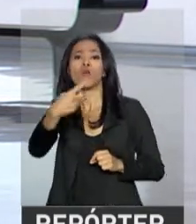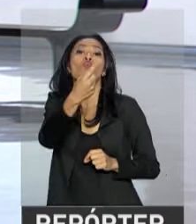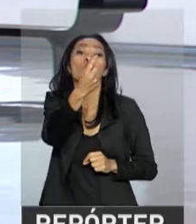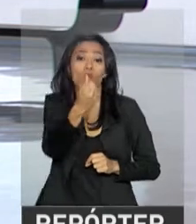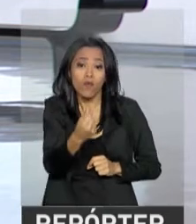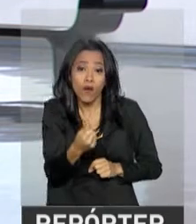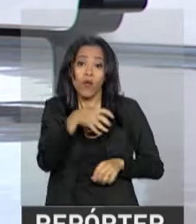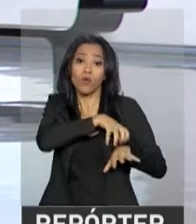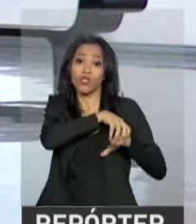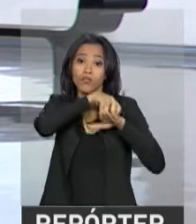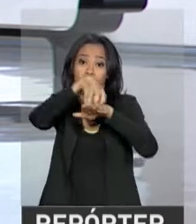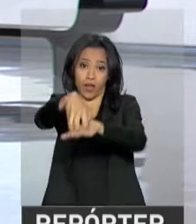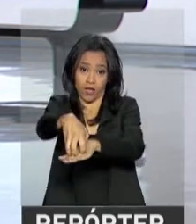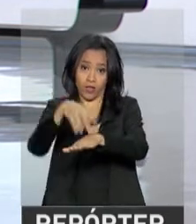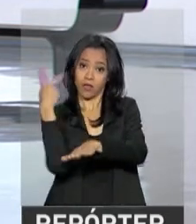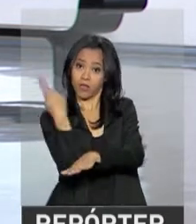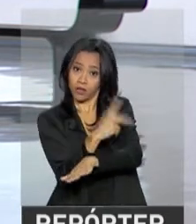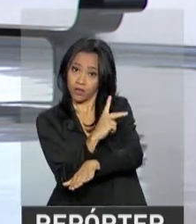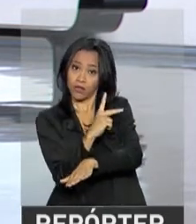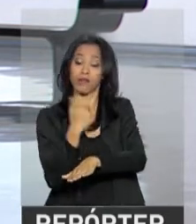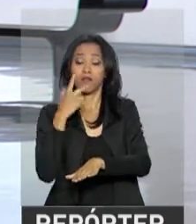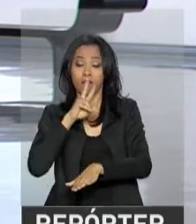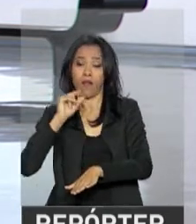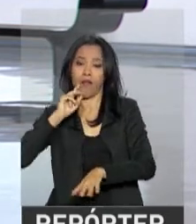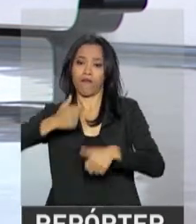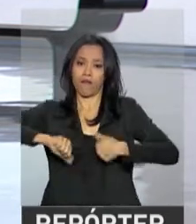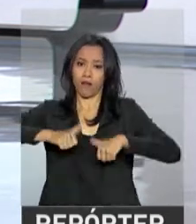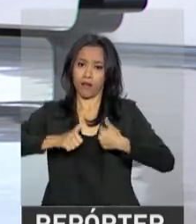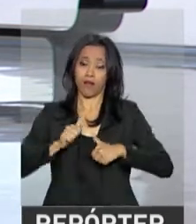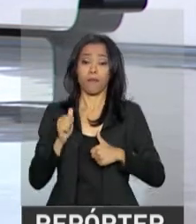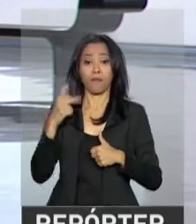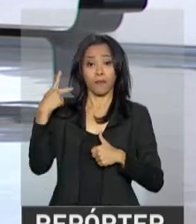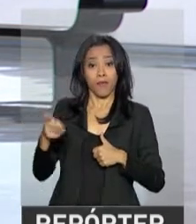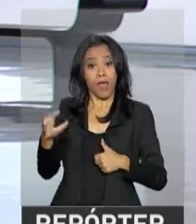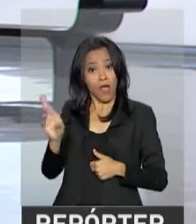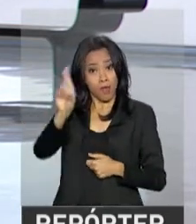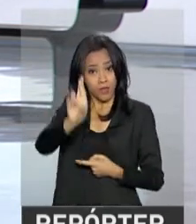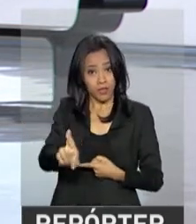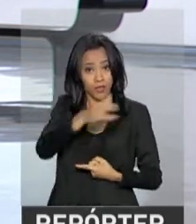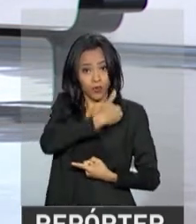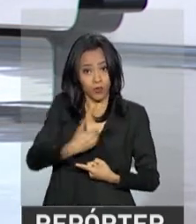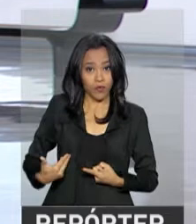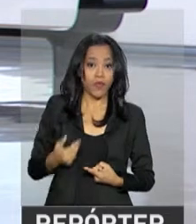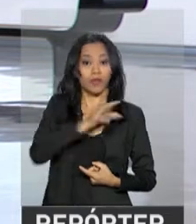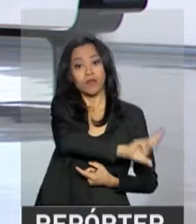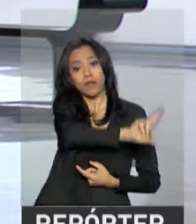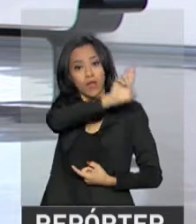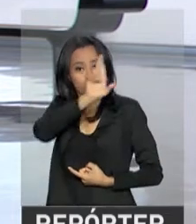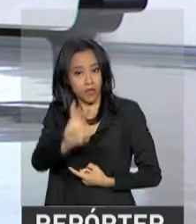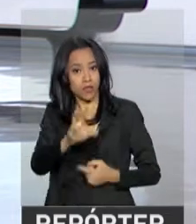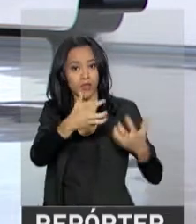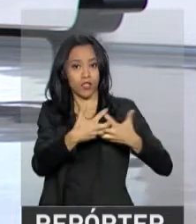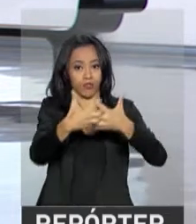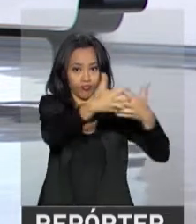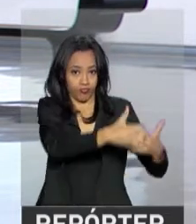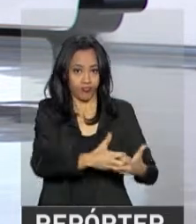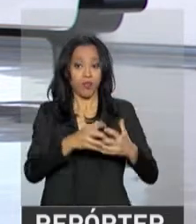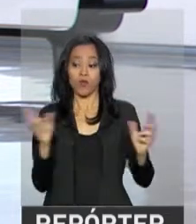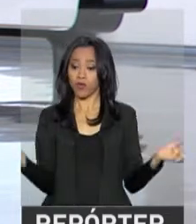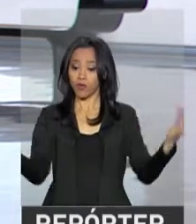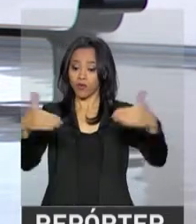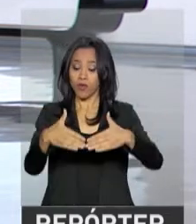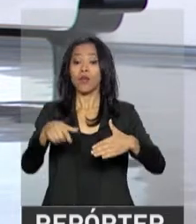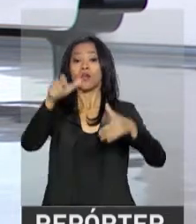noite neste momento representantes do governo e dos caminhoneiros estão reunidos na agência nacional de